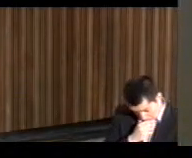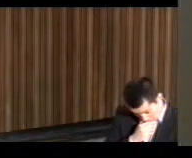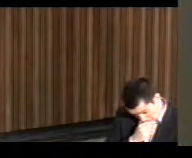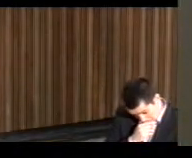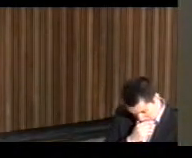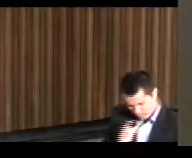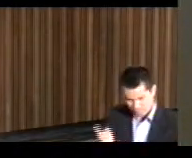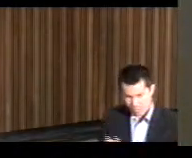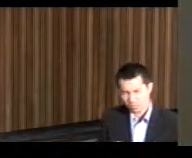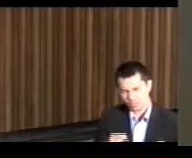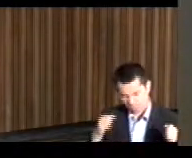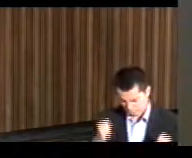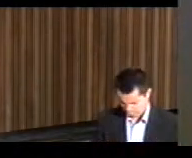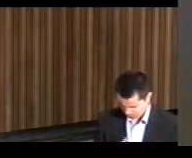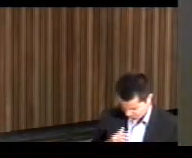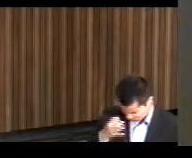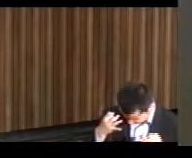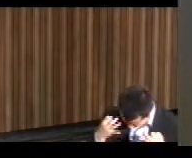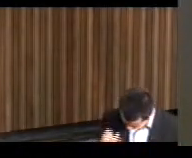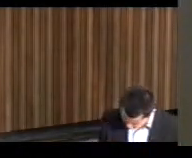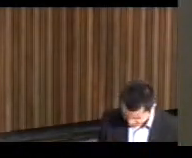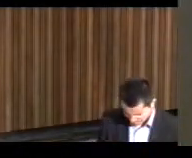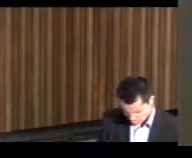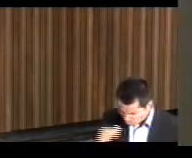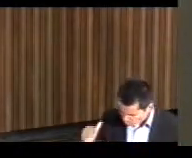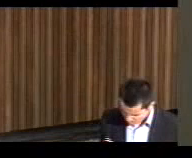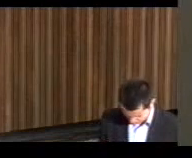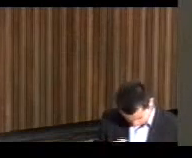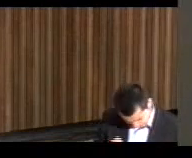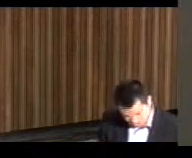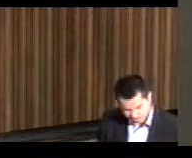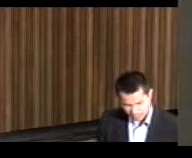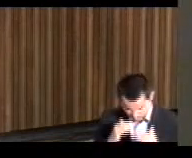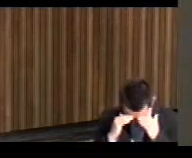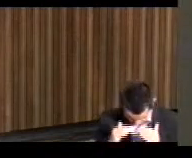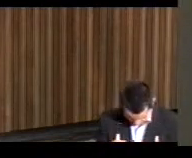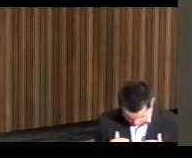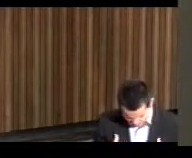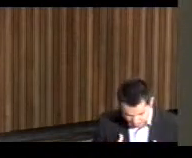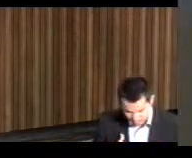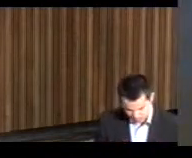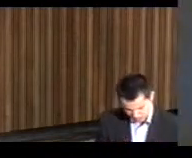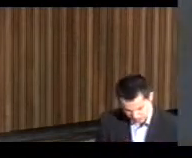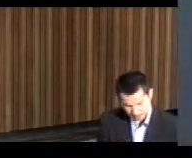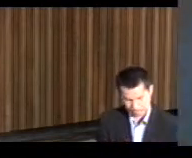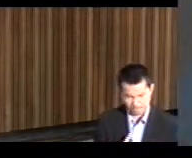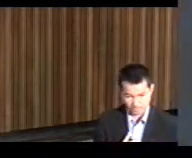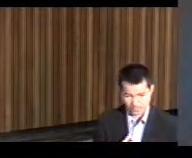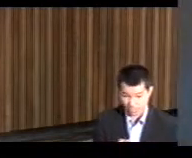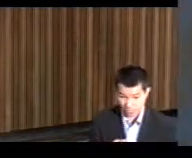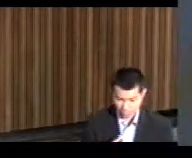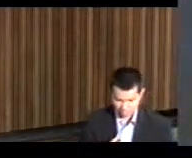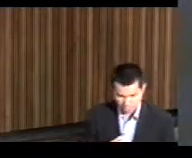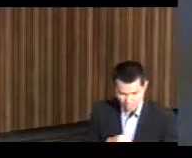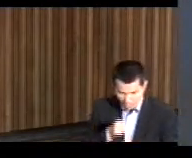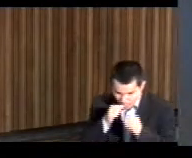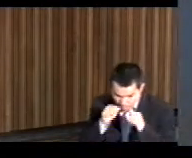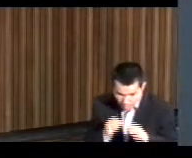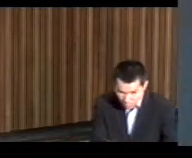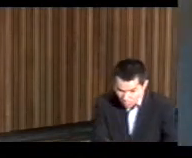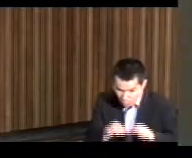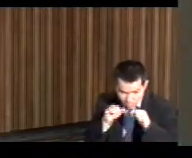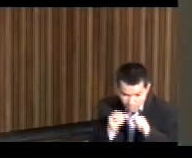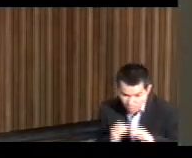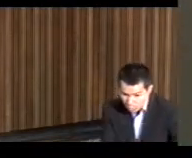inteiramente, anda comigo. E no meio desse andar, você vai ver o Deus